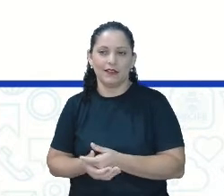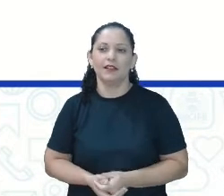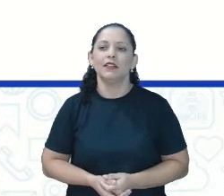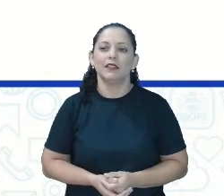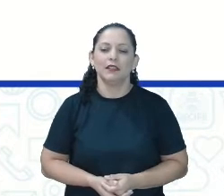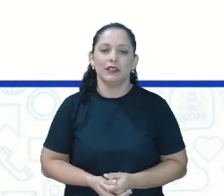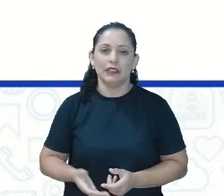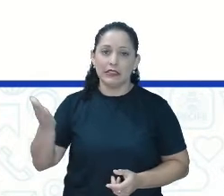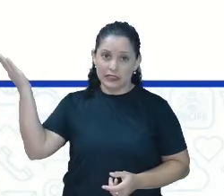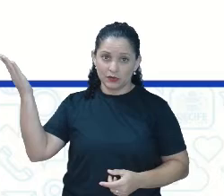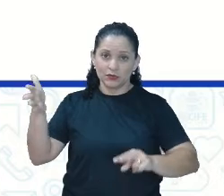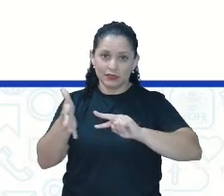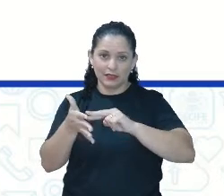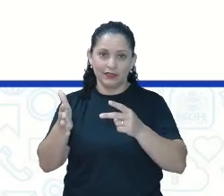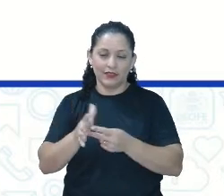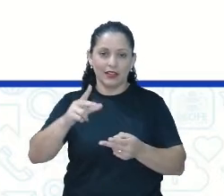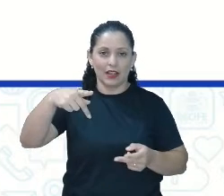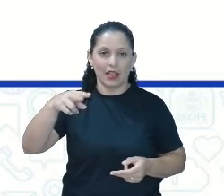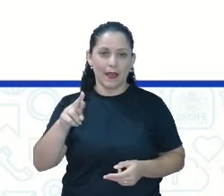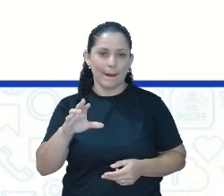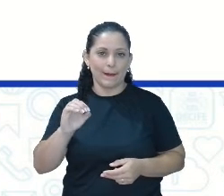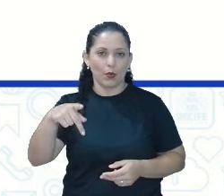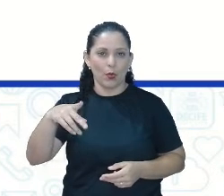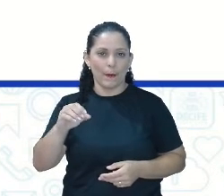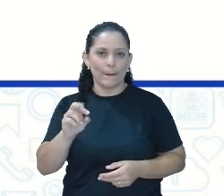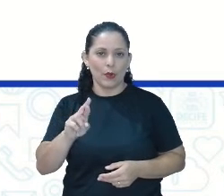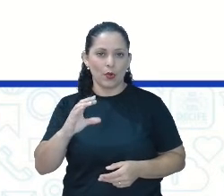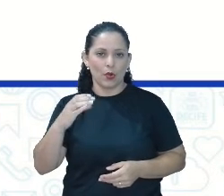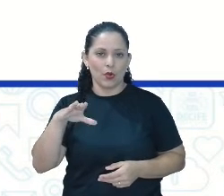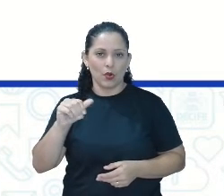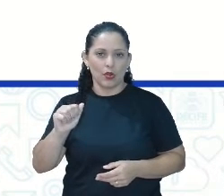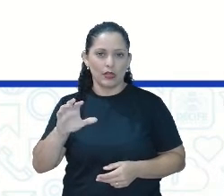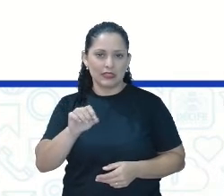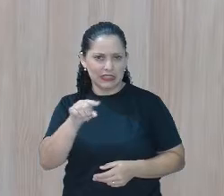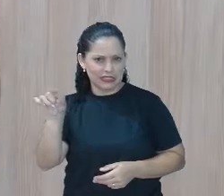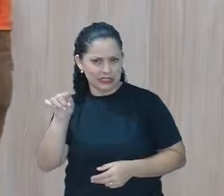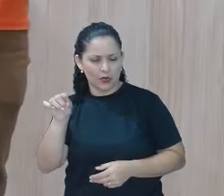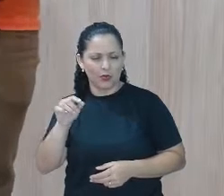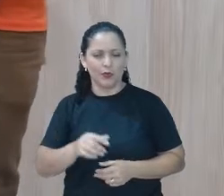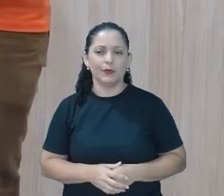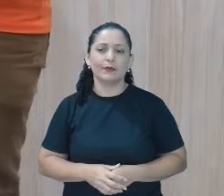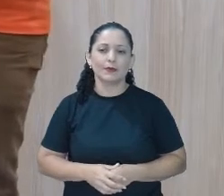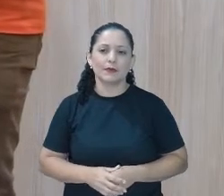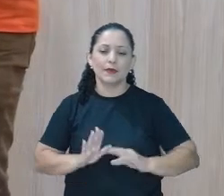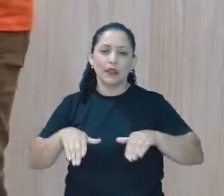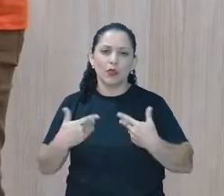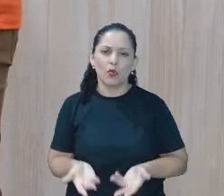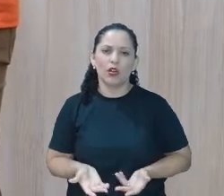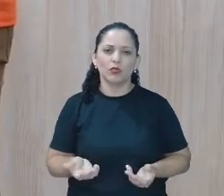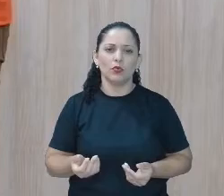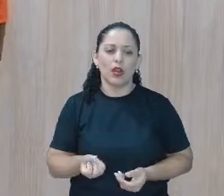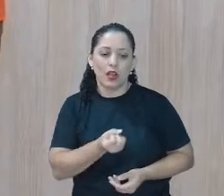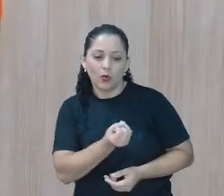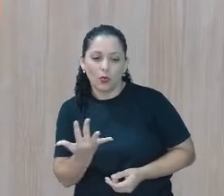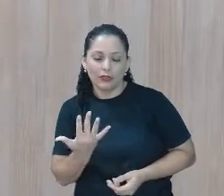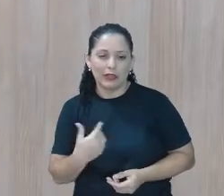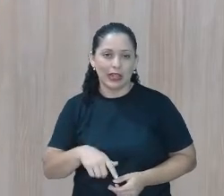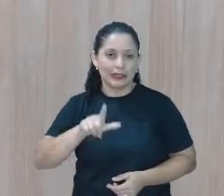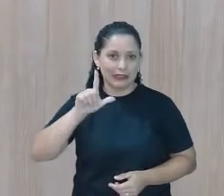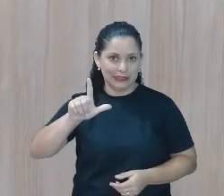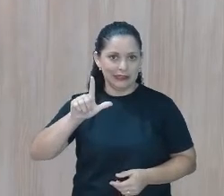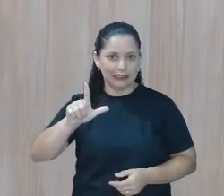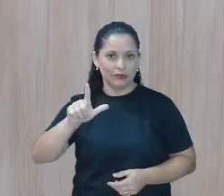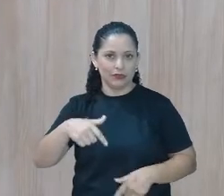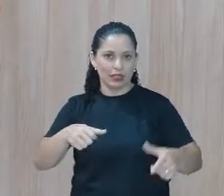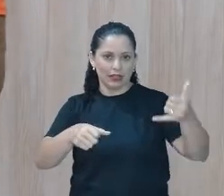uma proporção, certo? Então, observe que, ao passo que a gente aumenta o número de litros de